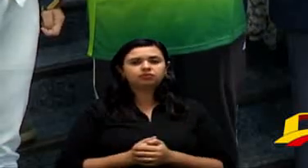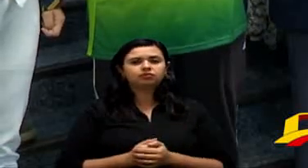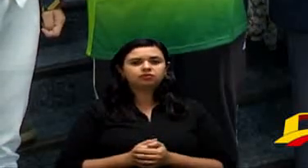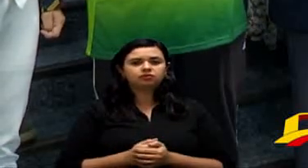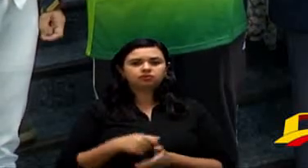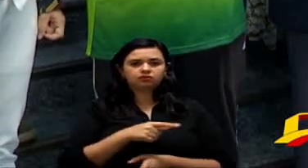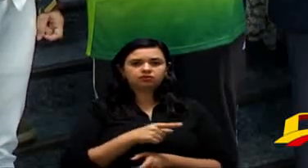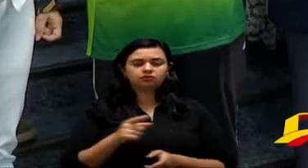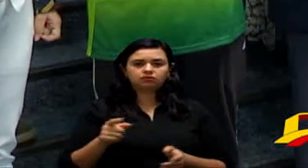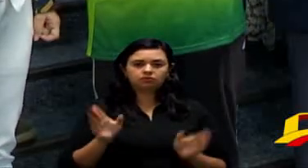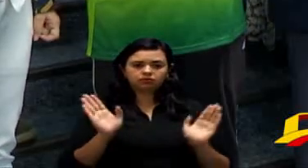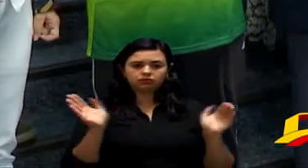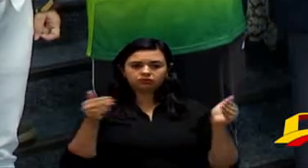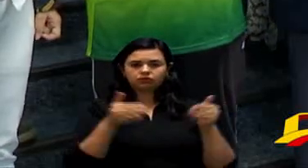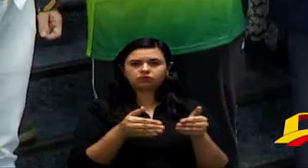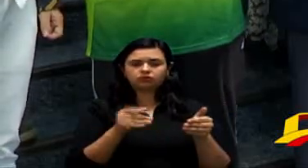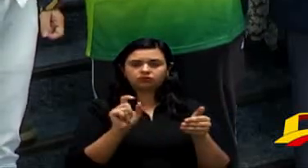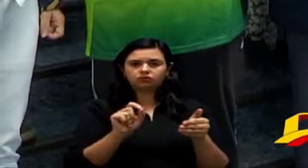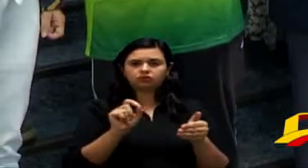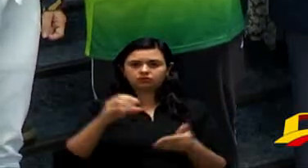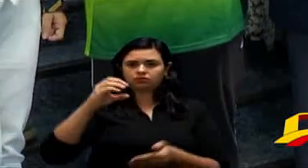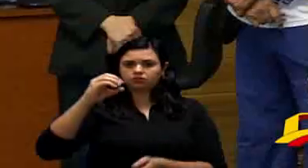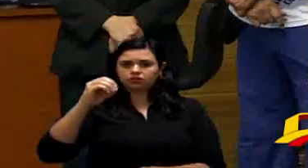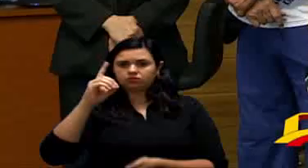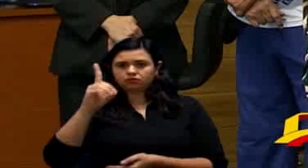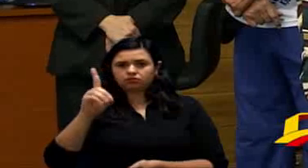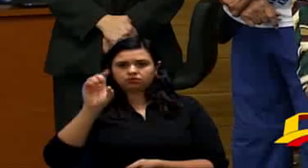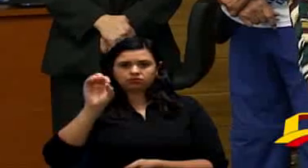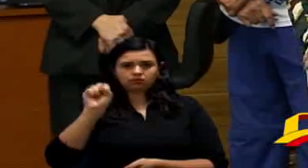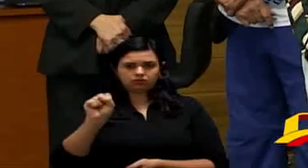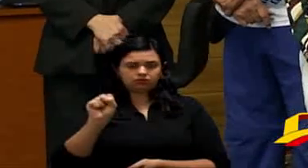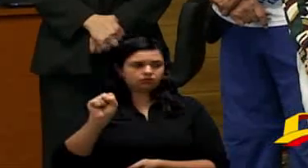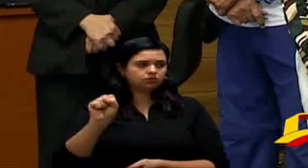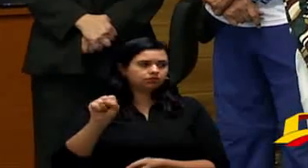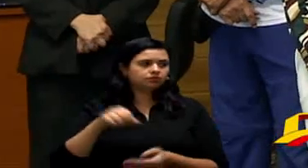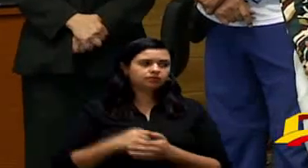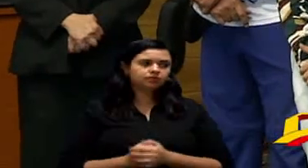como parâmetro as ods que são as